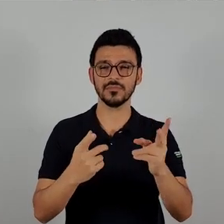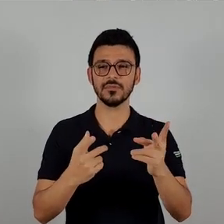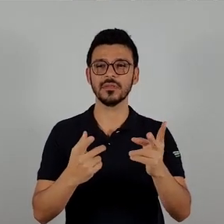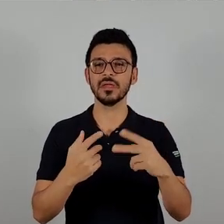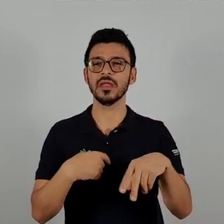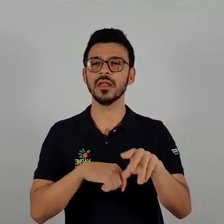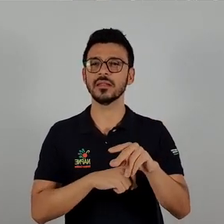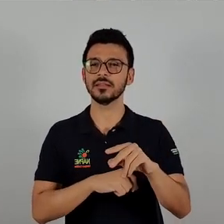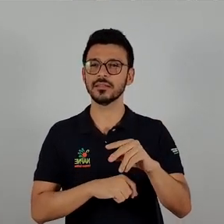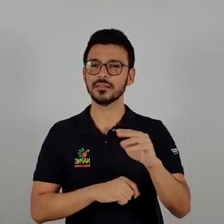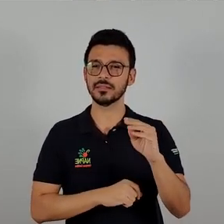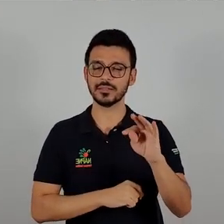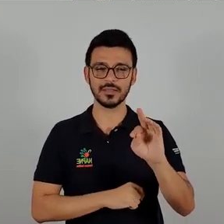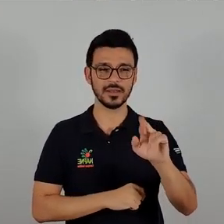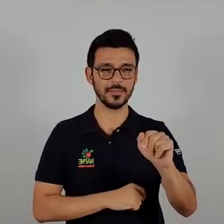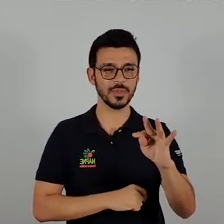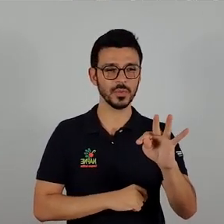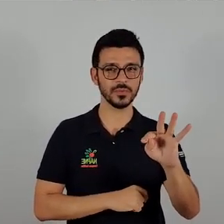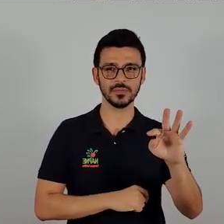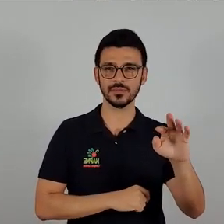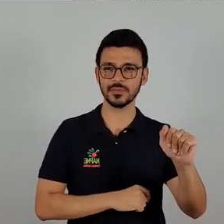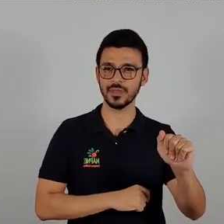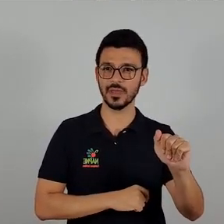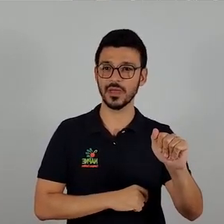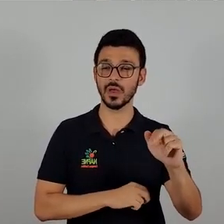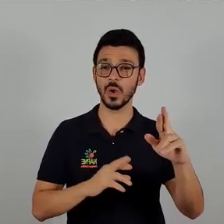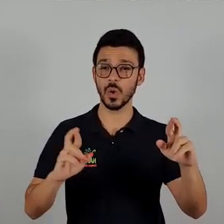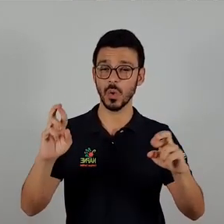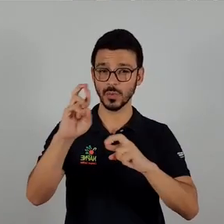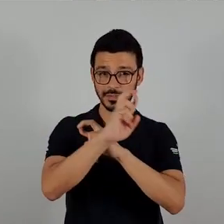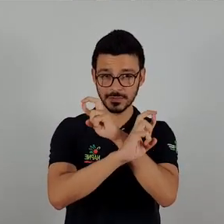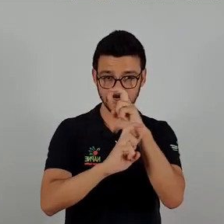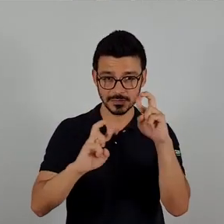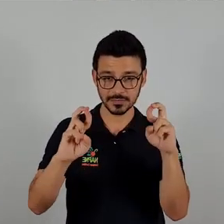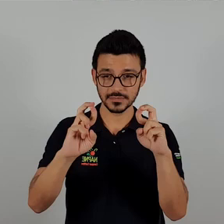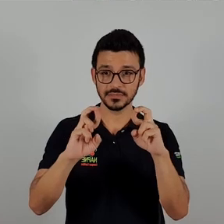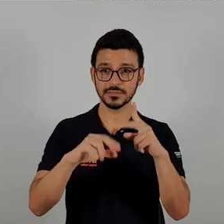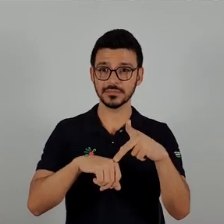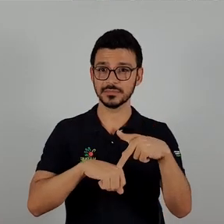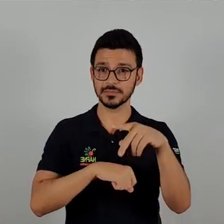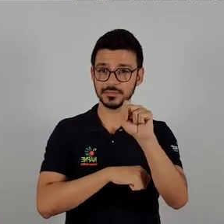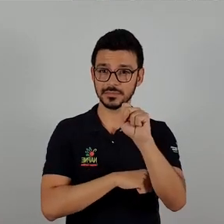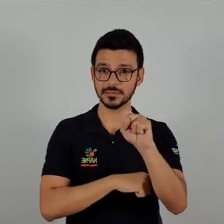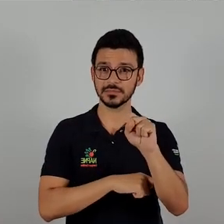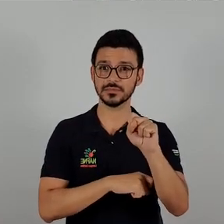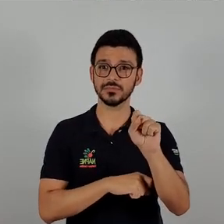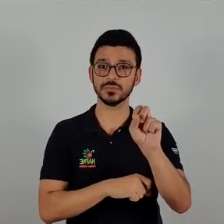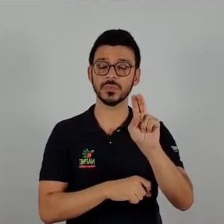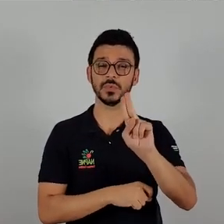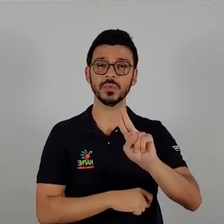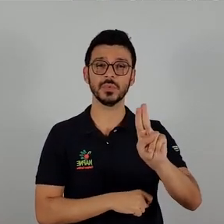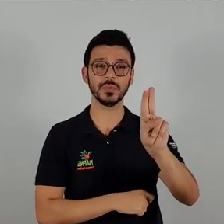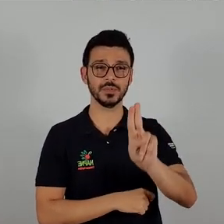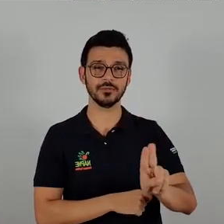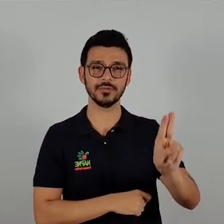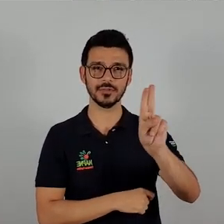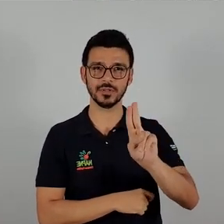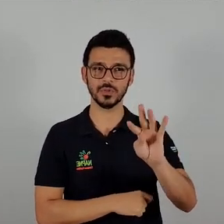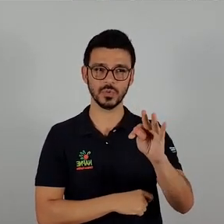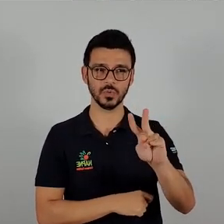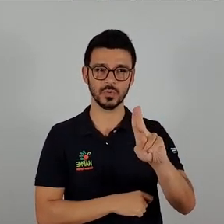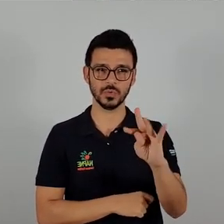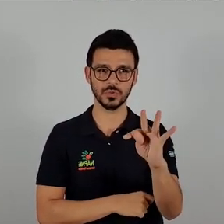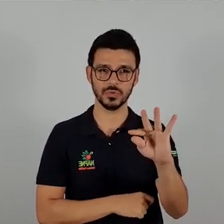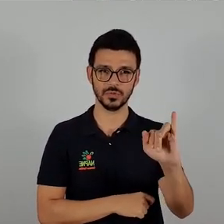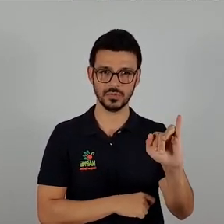possui graduação em medicina veterinária pela Universidade Tuiuti do Paraná, desde 2007. É especialista